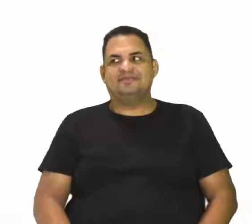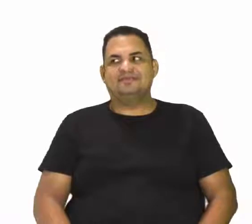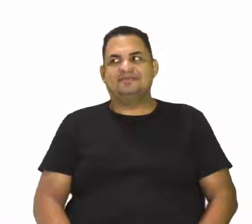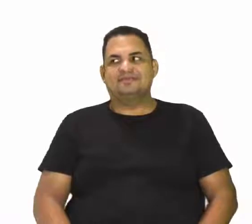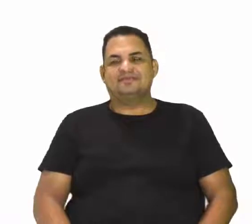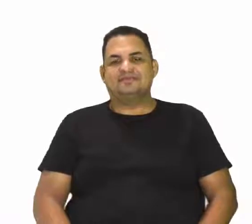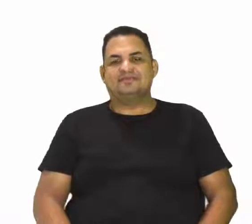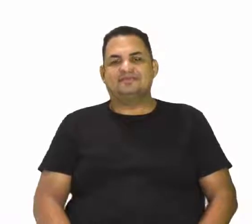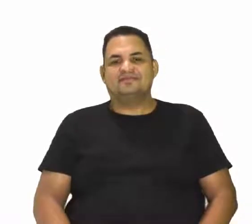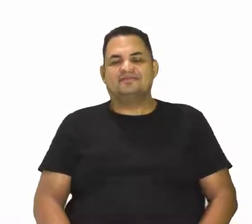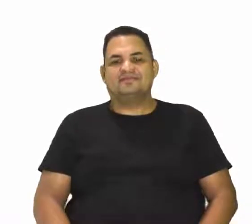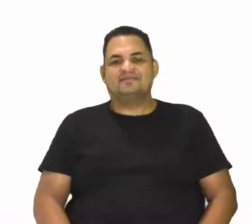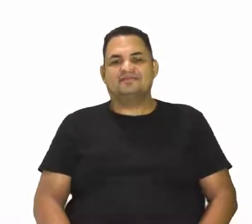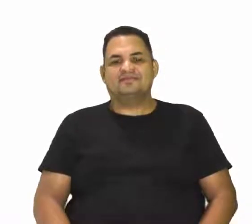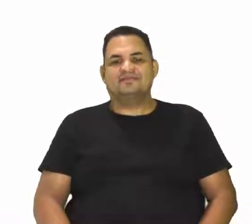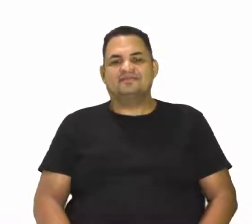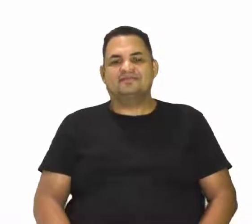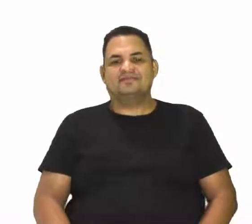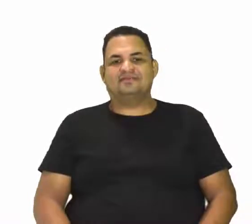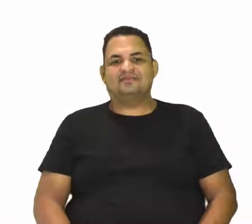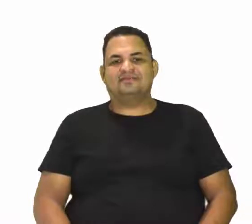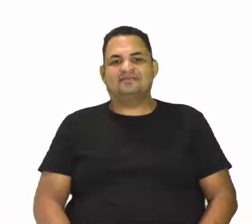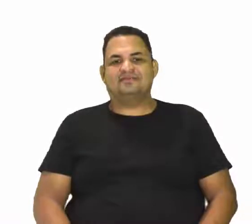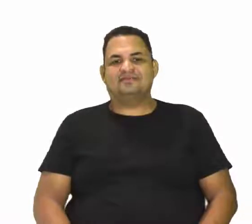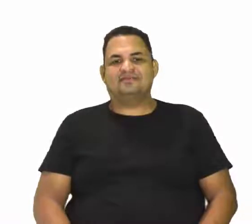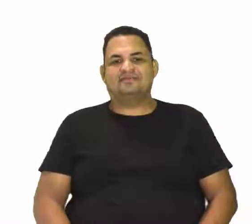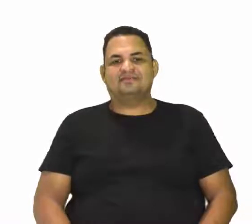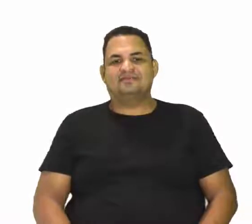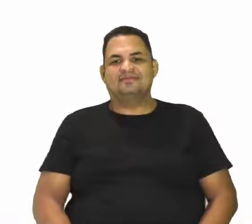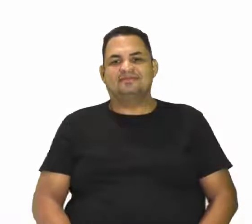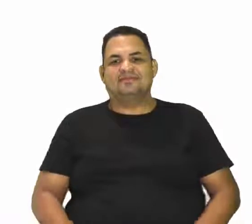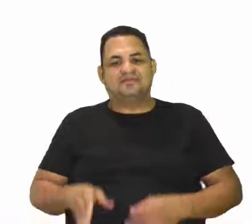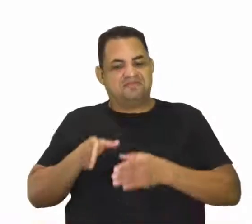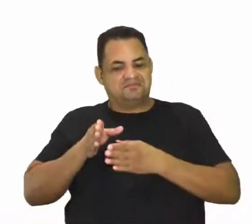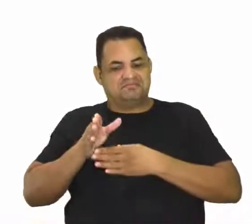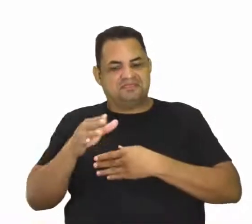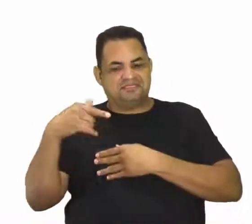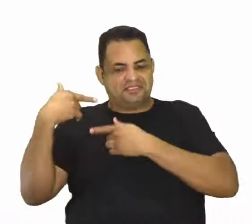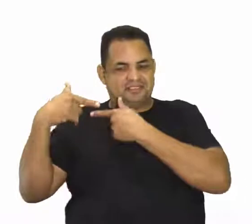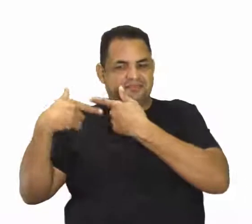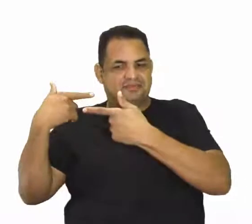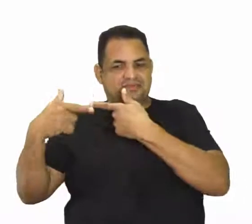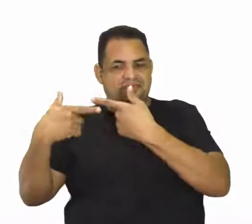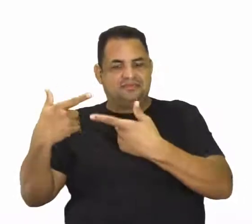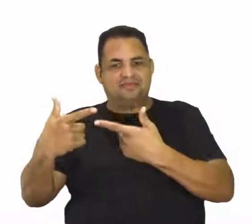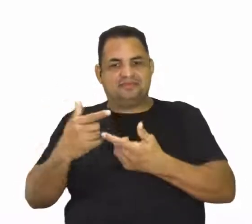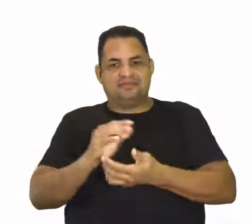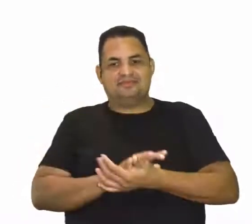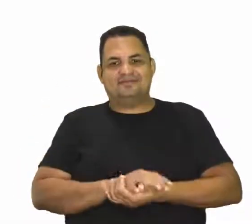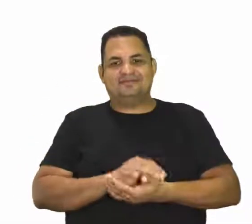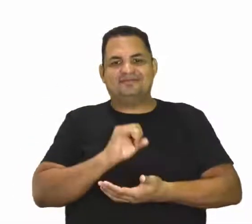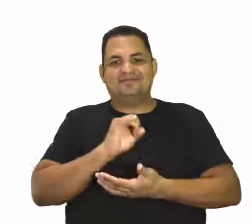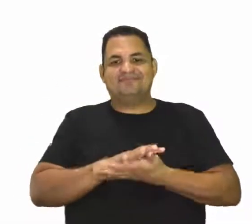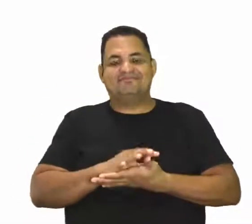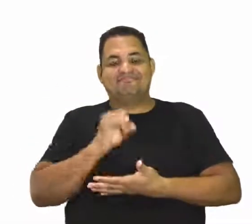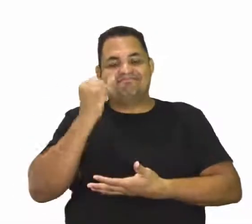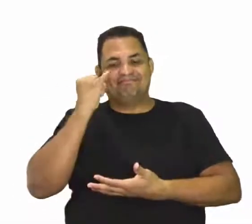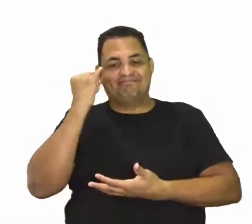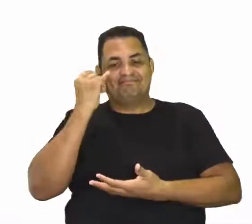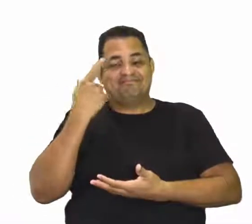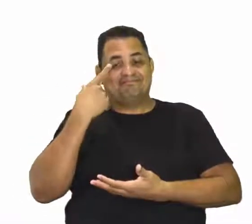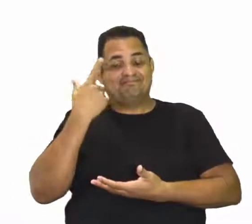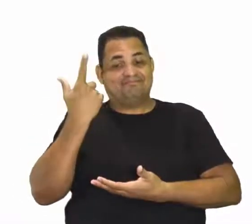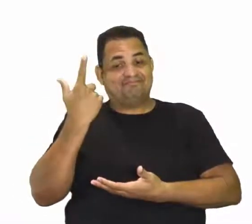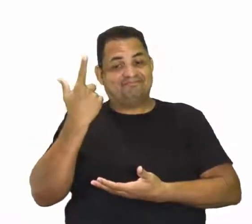né? Ainda tá uma imagem de um piquete bem tradicional, né, não? E aí, sabe? O que tu acha?